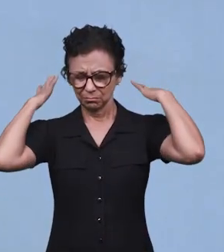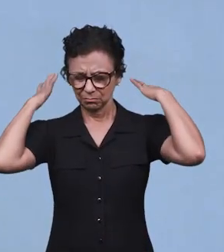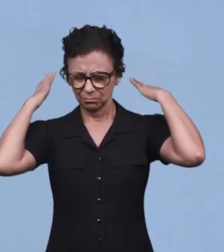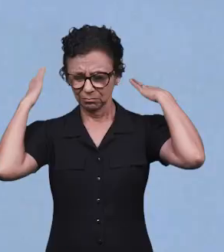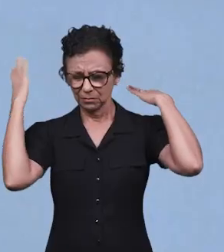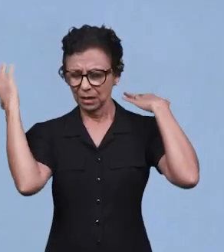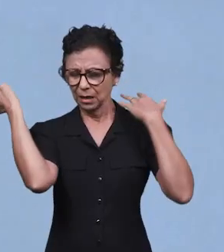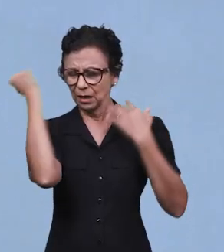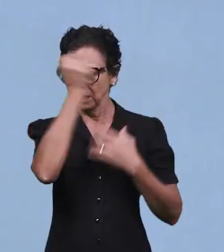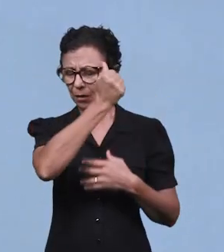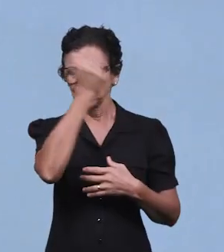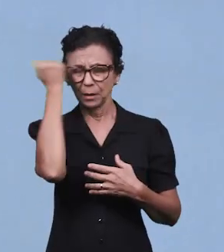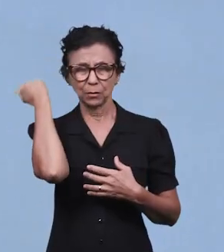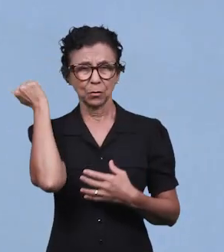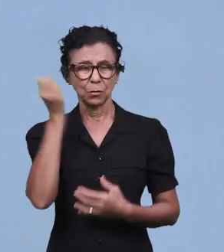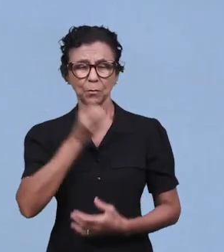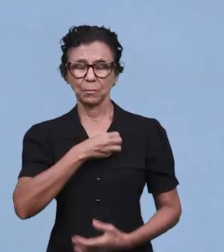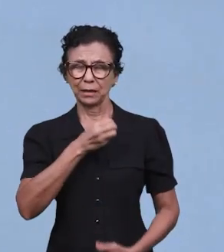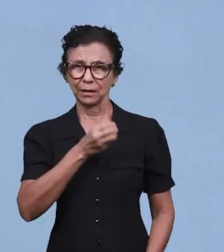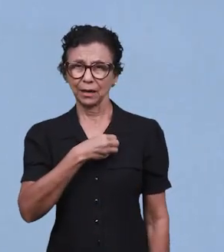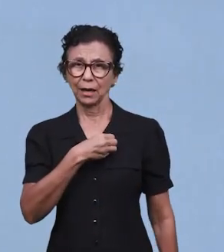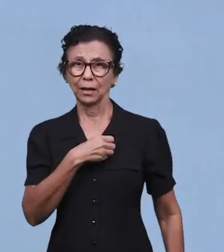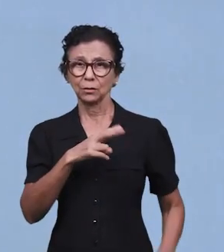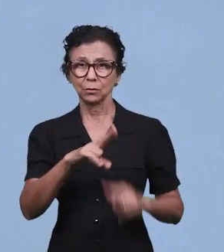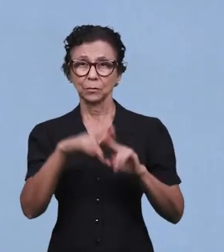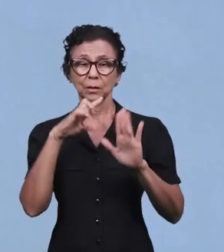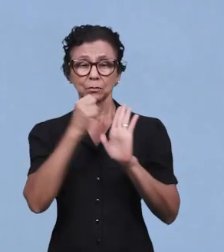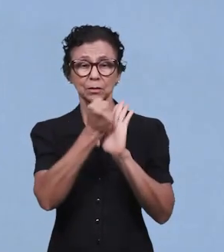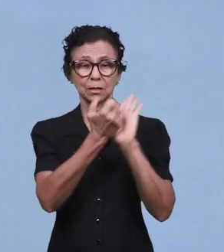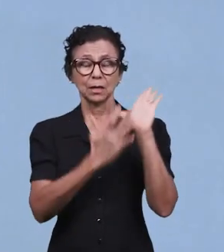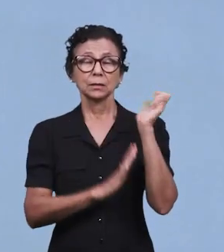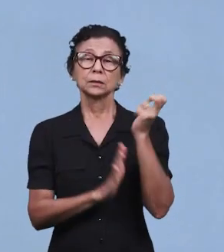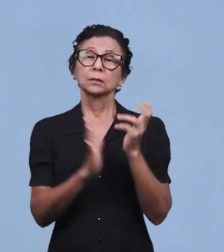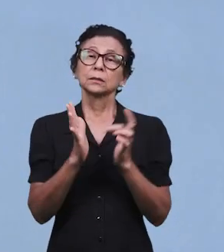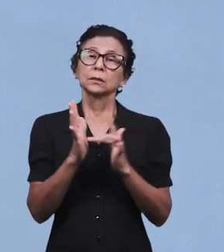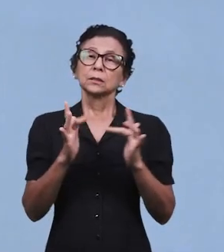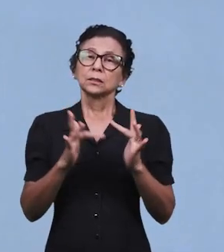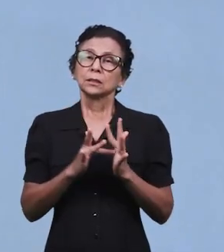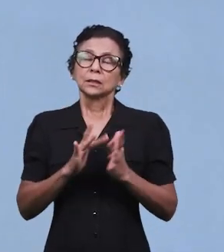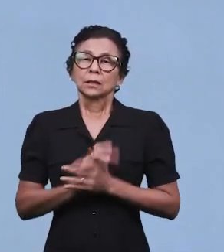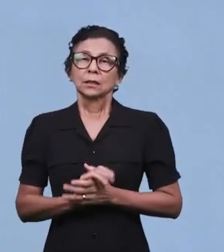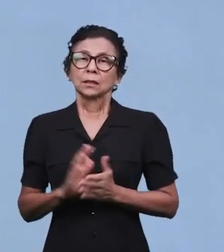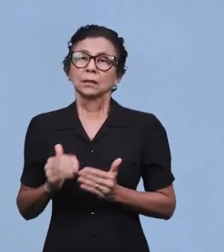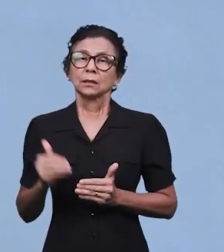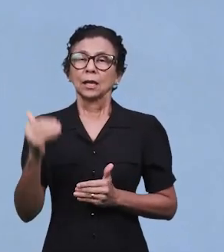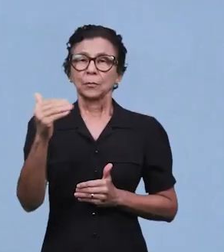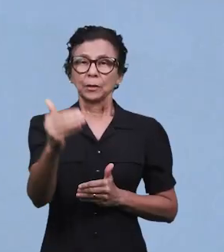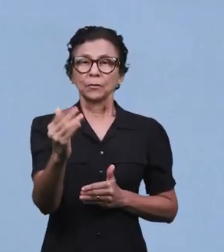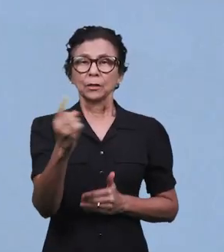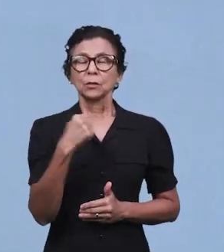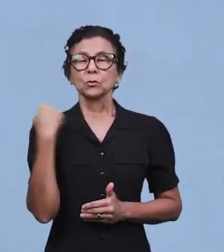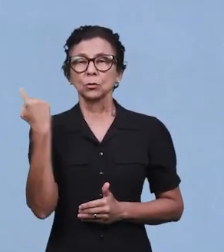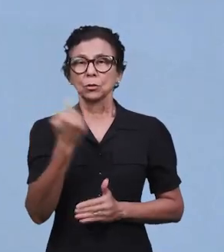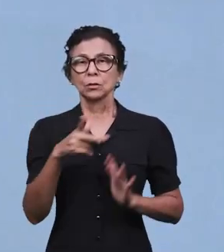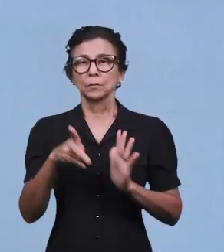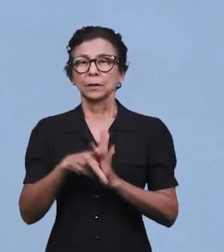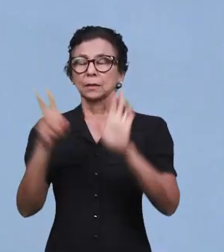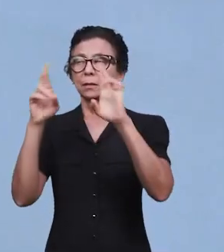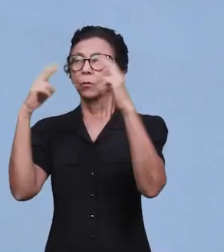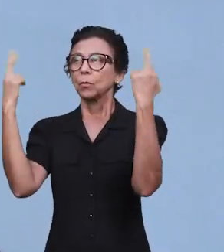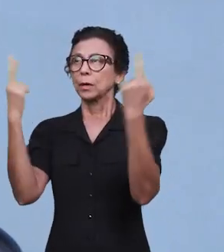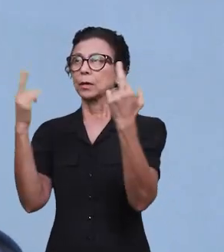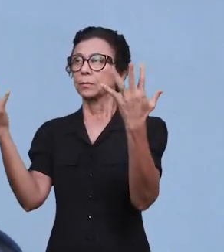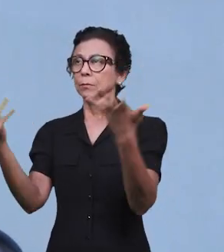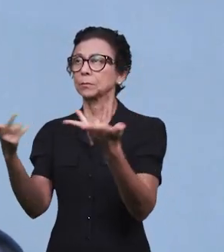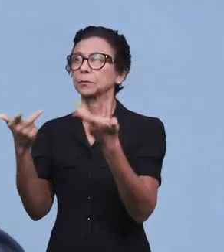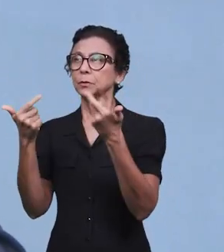Ele apagou os nossos pecados através do sangue de Jesus e nos deu uma honra de fazer parte de um reino